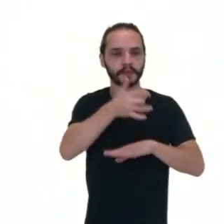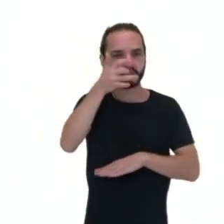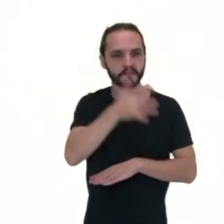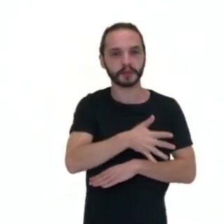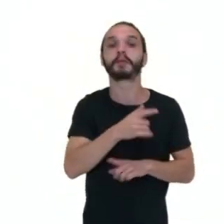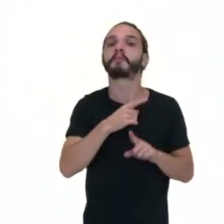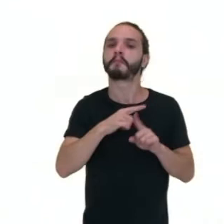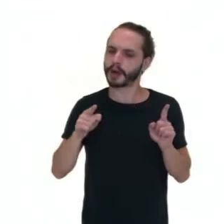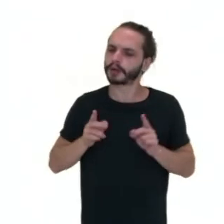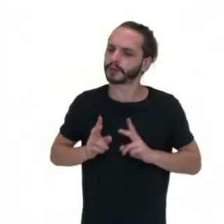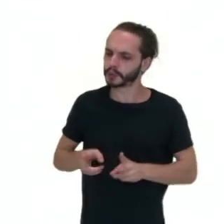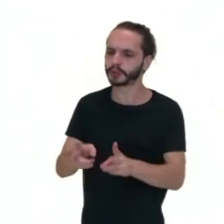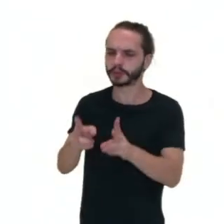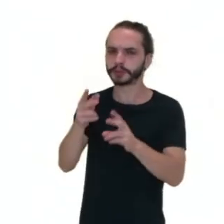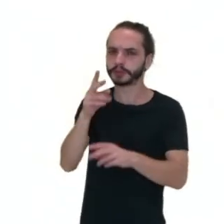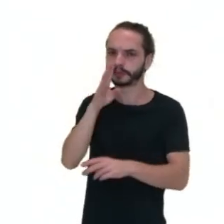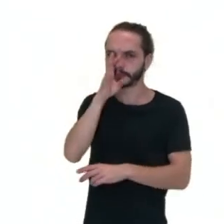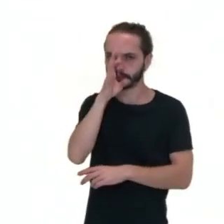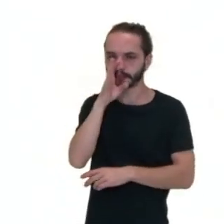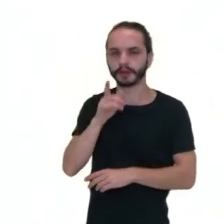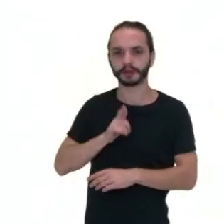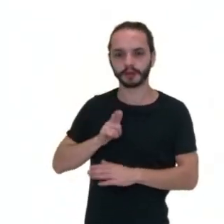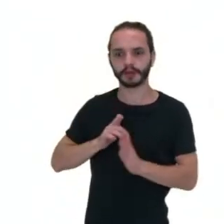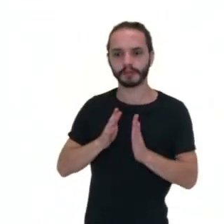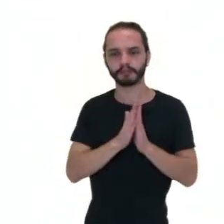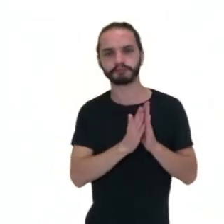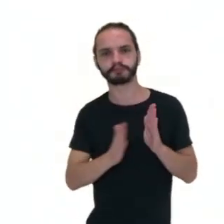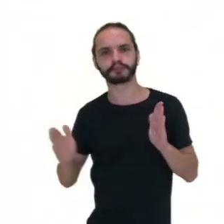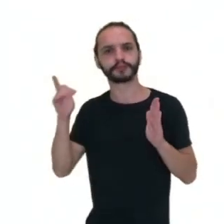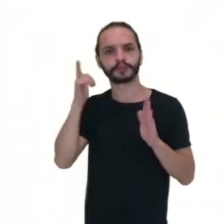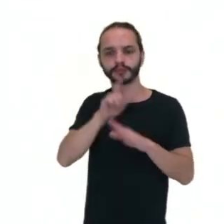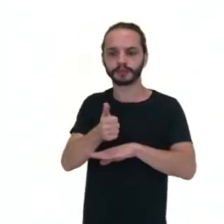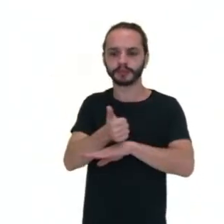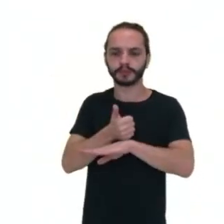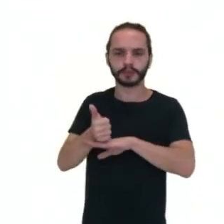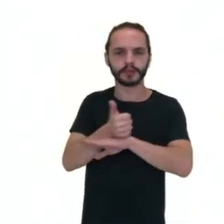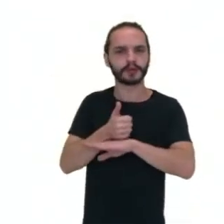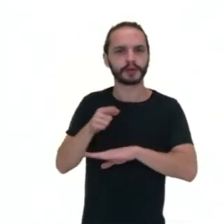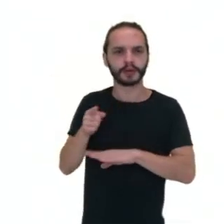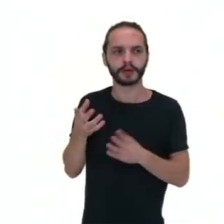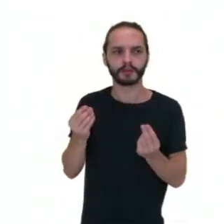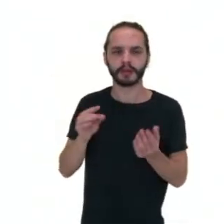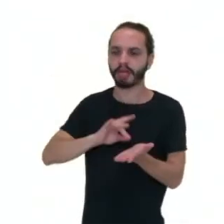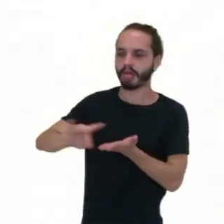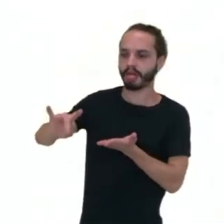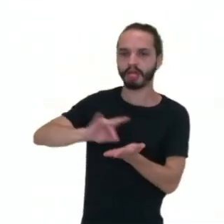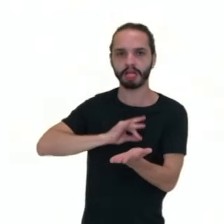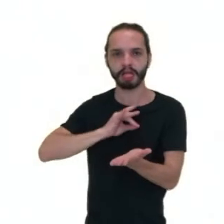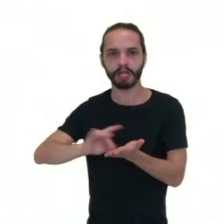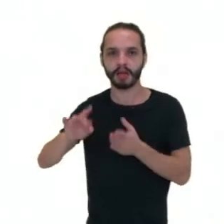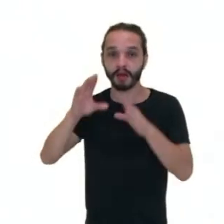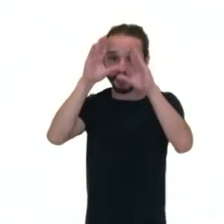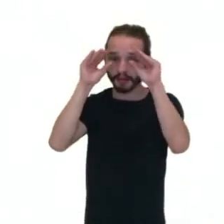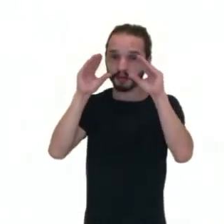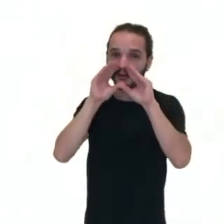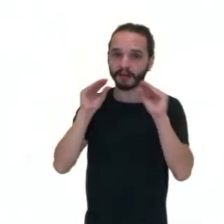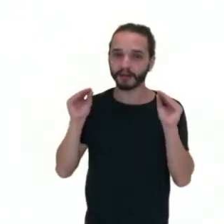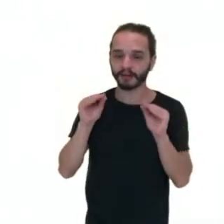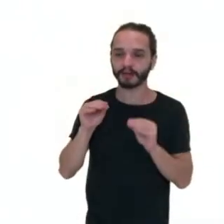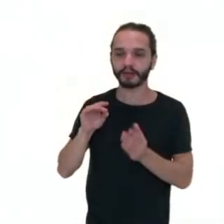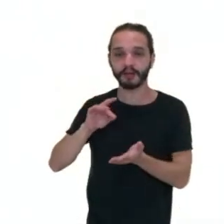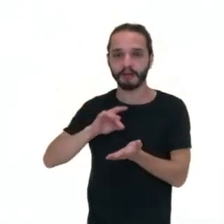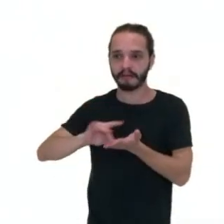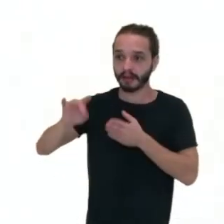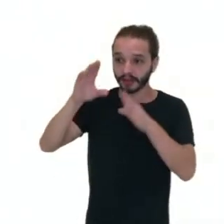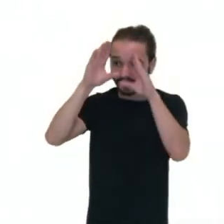assim seguiu. Ele teve uma carreira muito longa, ele foi interno rival de Leonardo da Vinci, os dois se admiravam, mas Leonardo da Vinci era muito popular